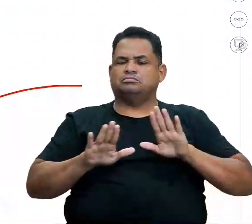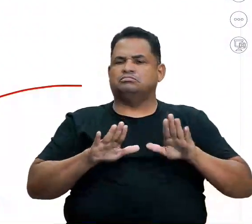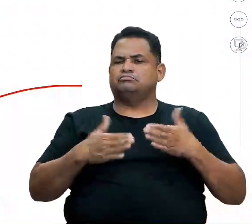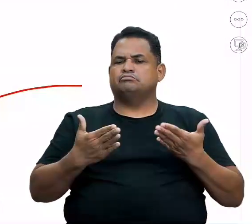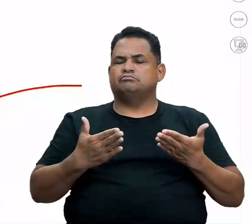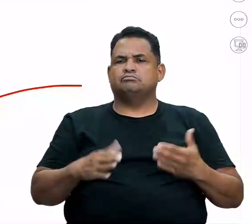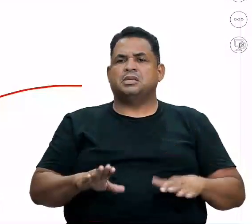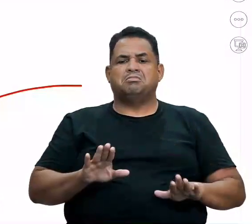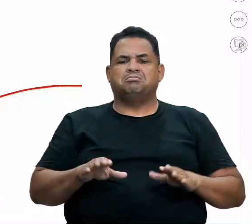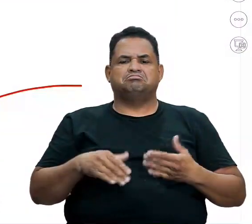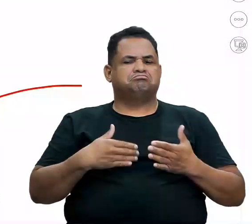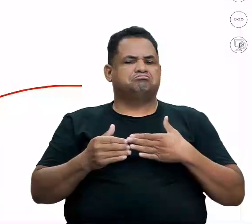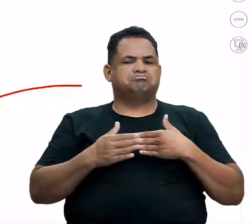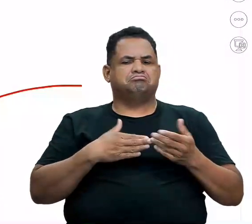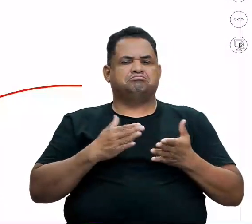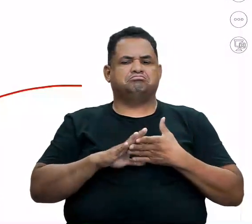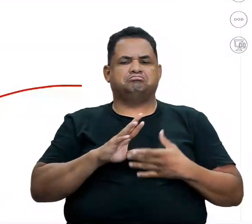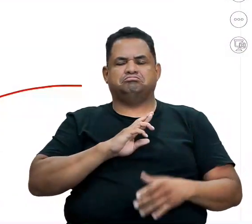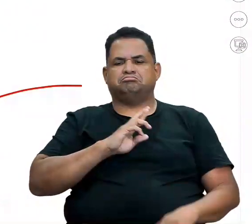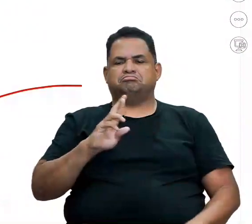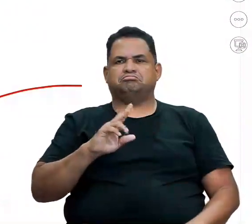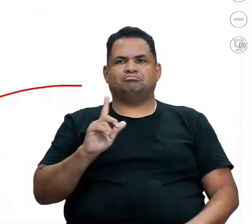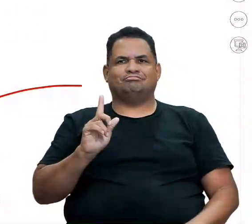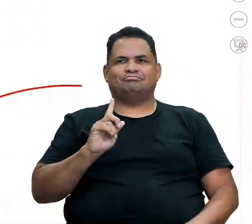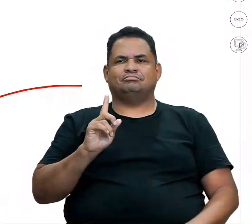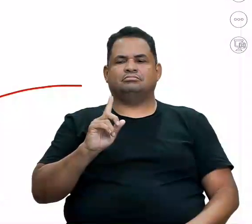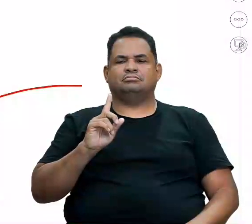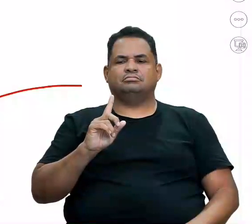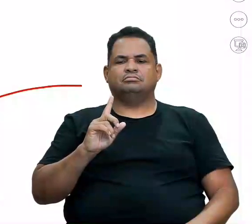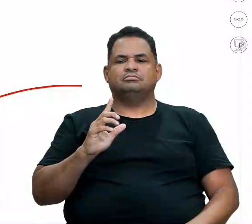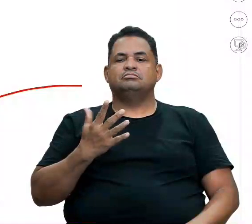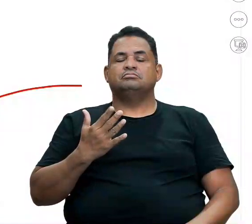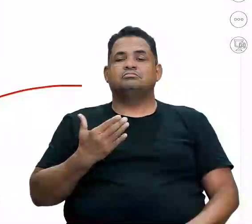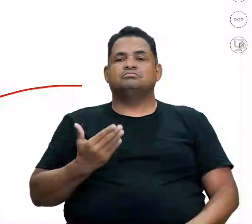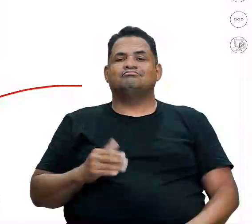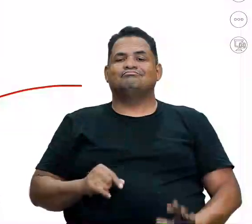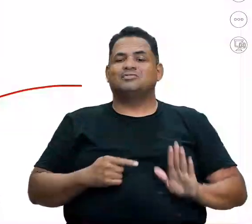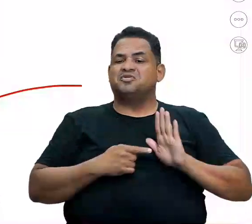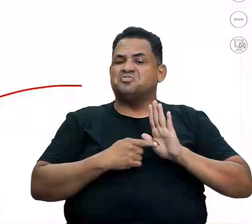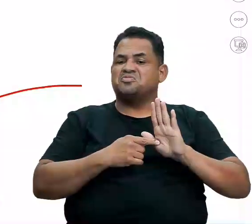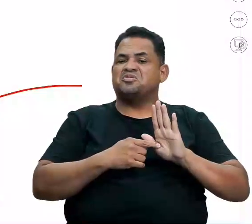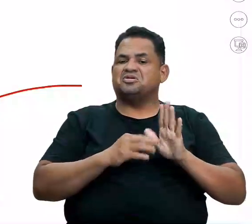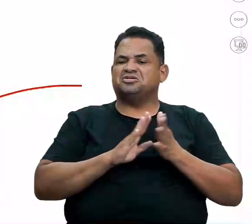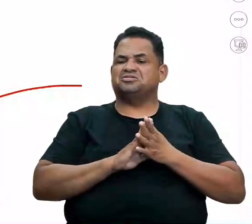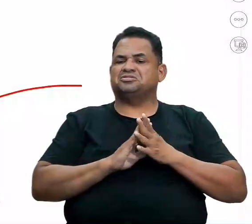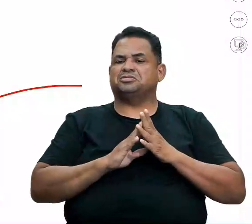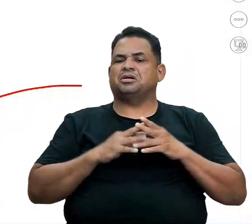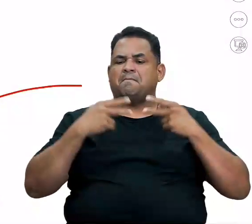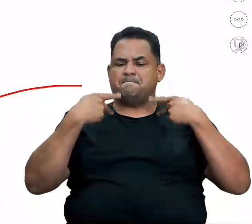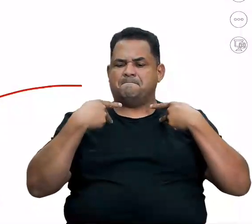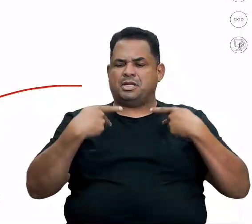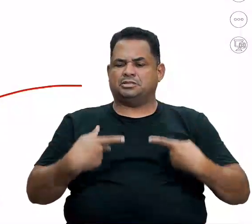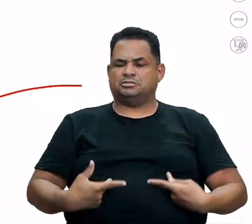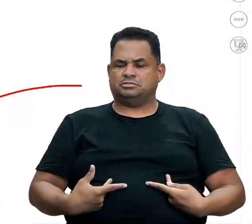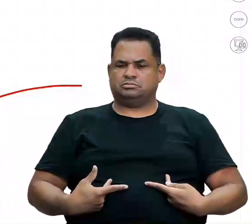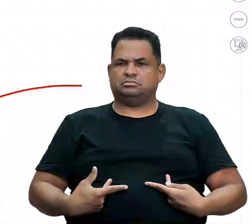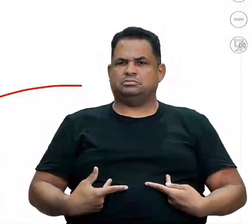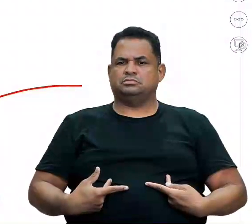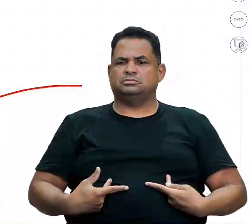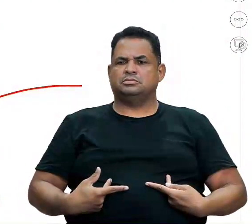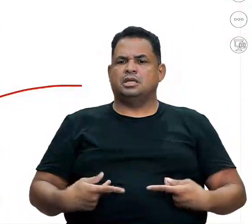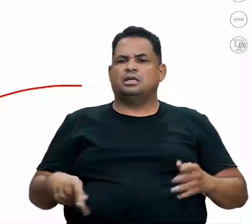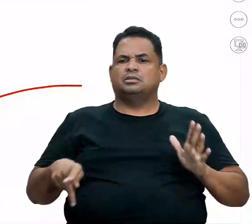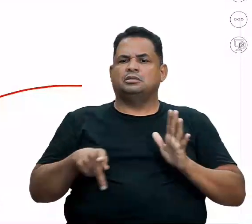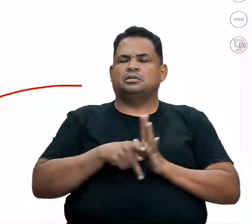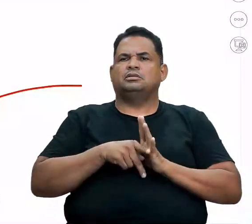religião. Então, isso aí não define a personalidade de uma pessoa. A religião não é que todas aquelas pessoas